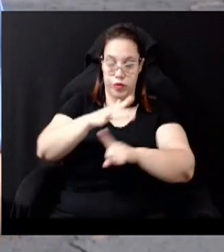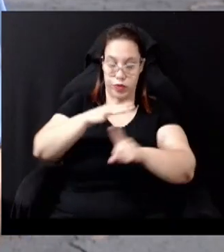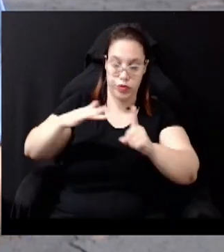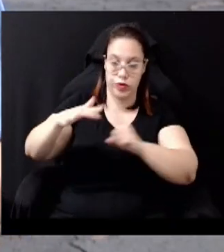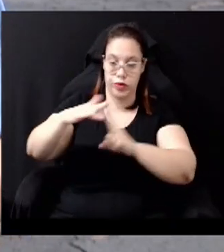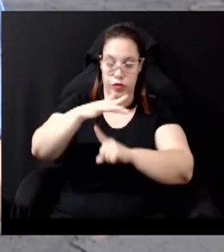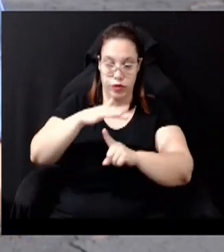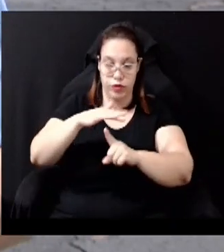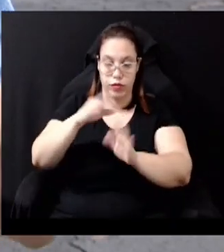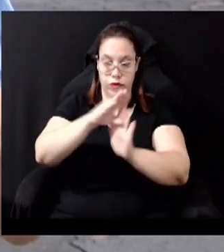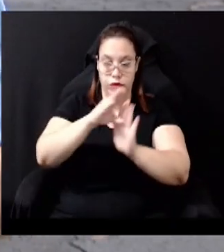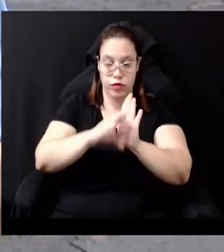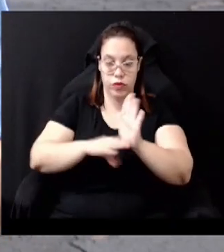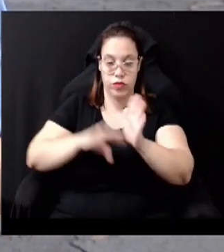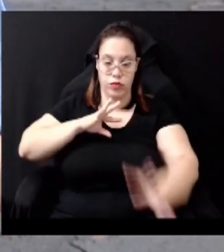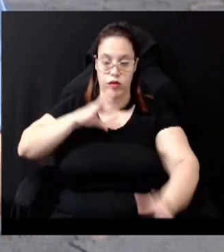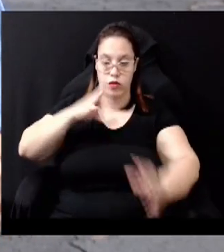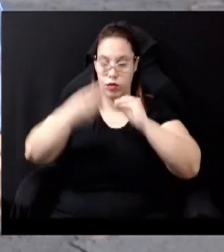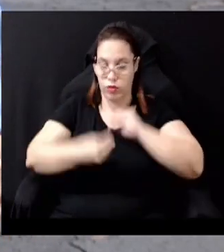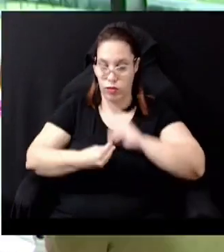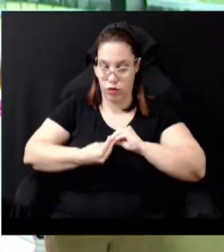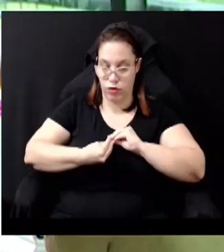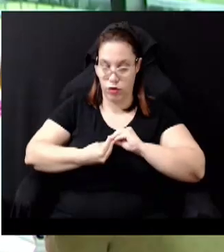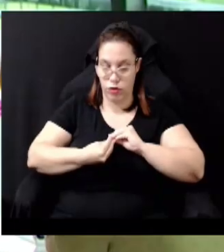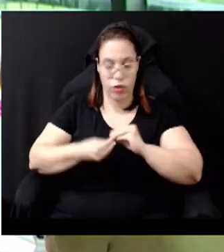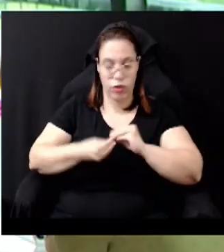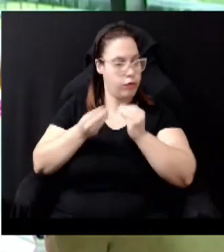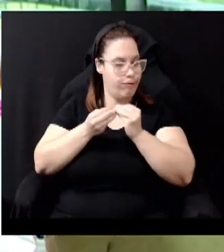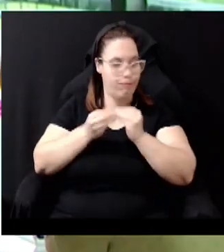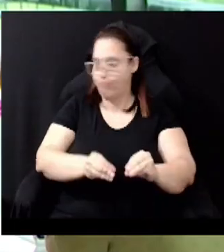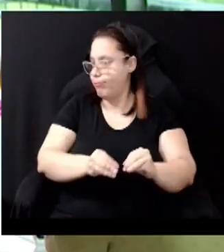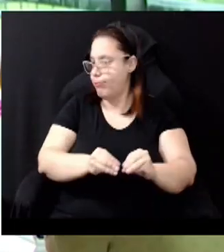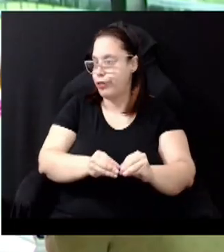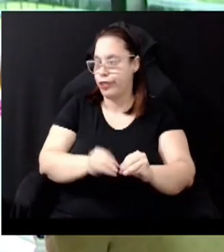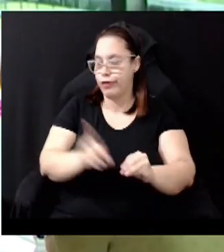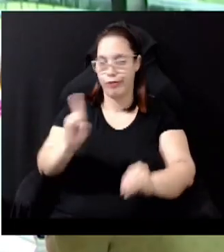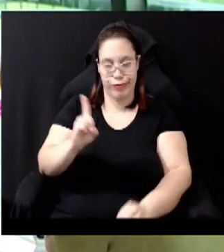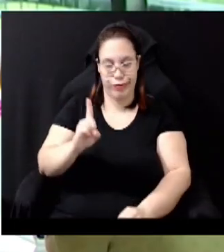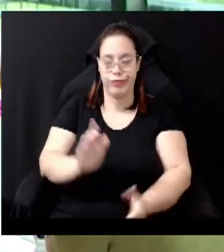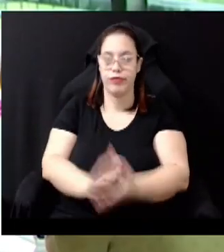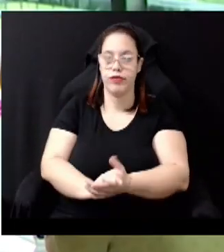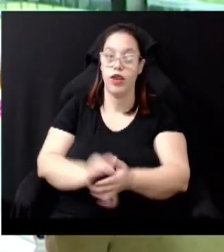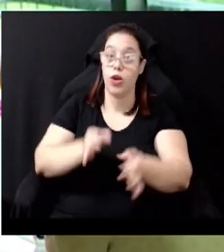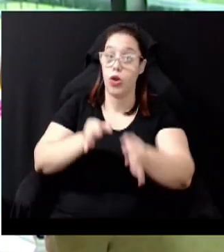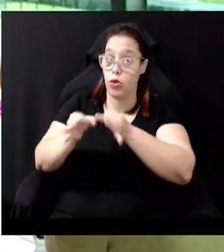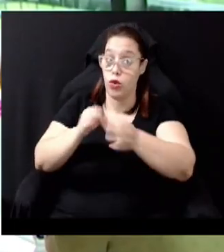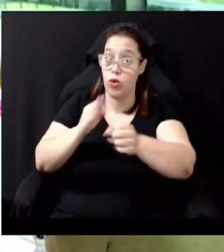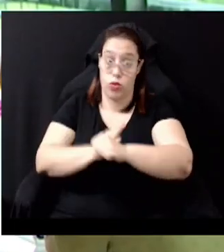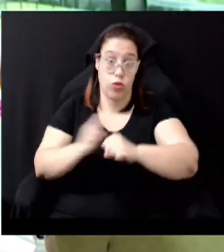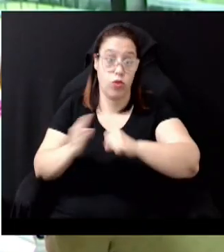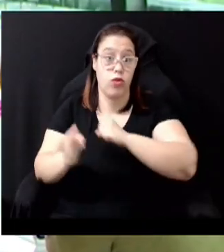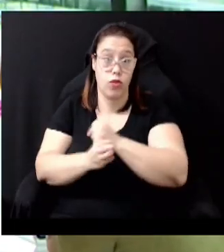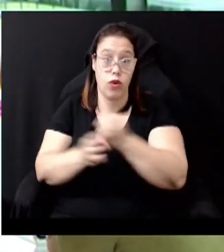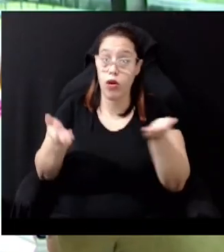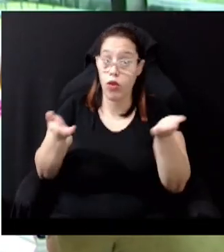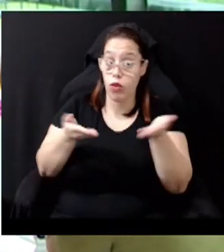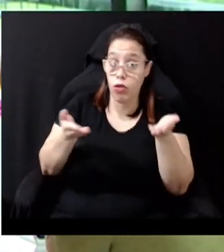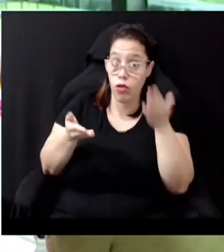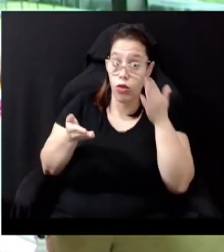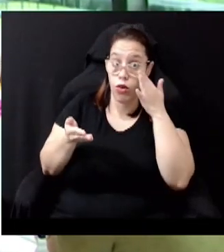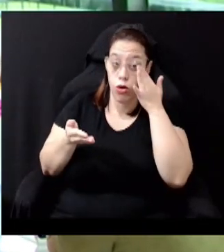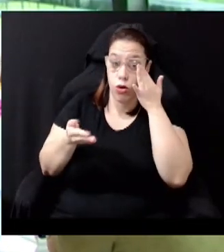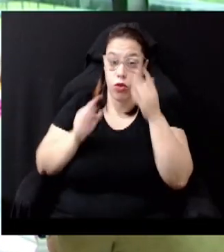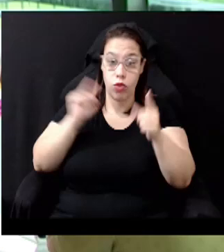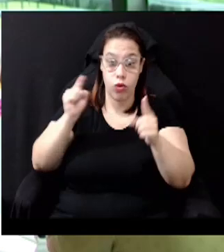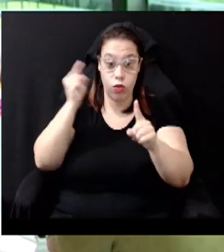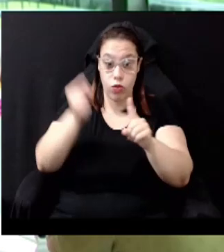de sustentabilidade indispensáveis. Os bairros planejados hoje eles têm como o grande objetivo